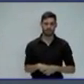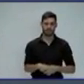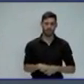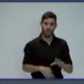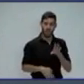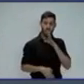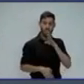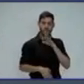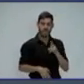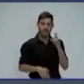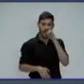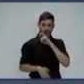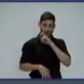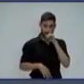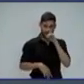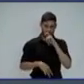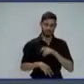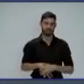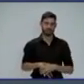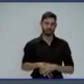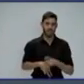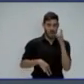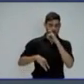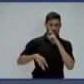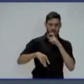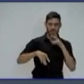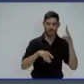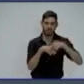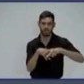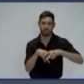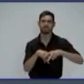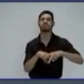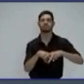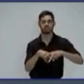conhecerás a mentira e a mentira te aprisionará.